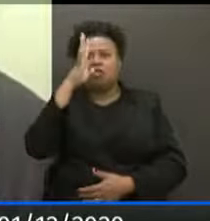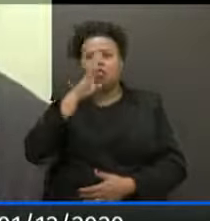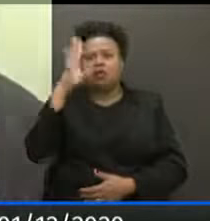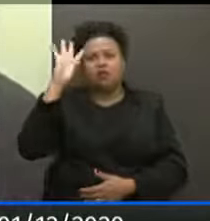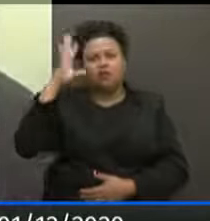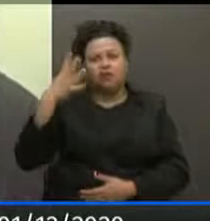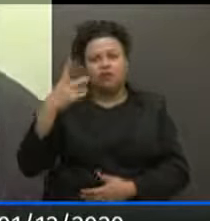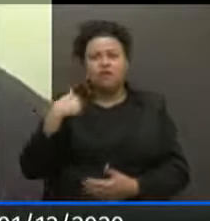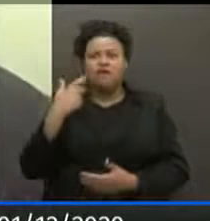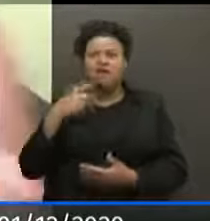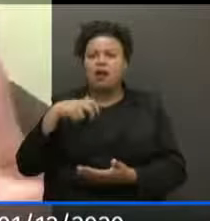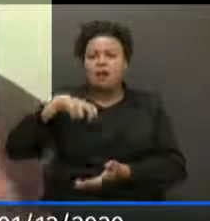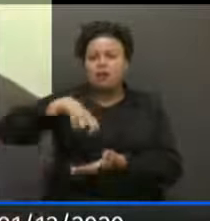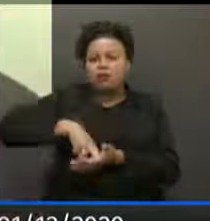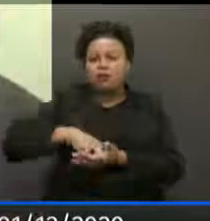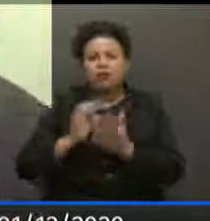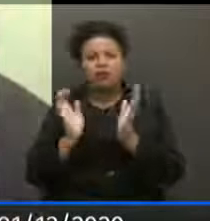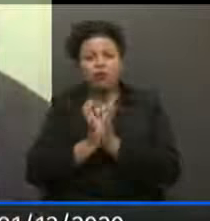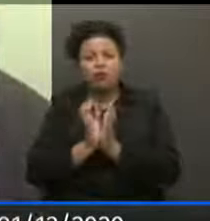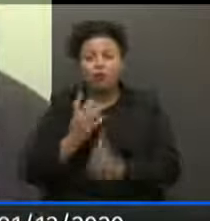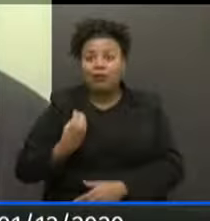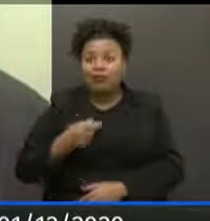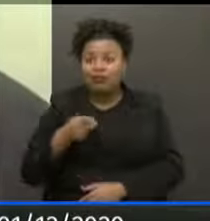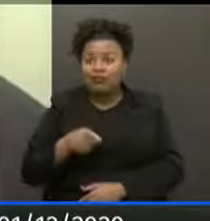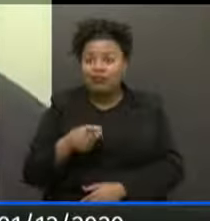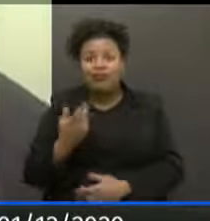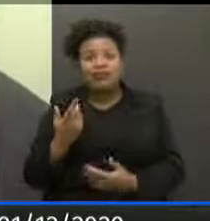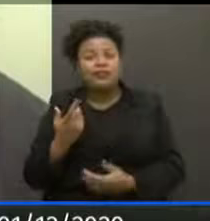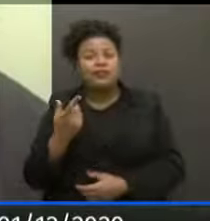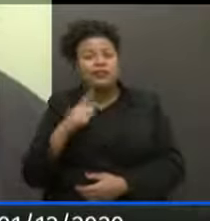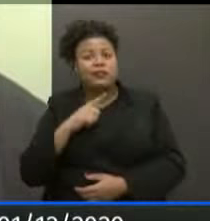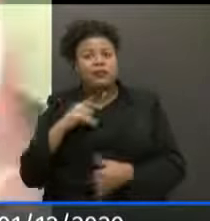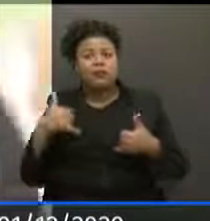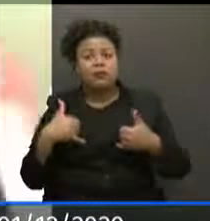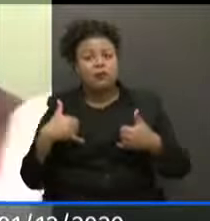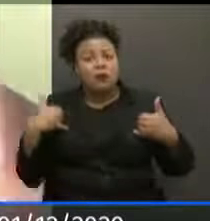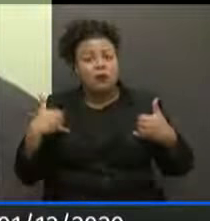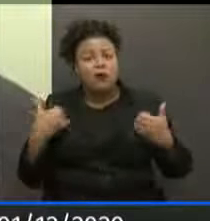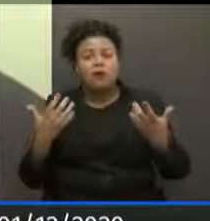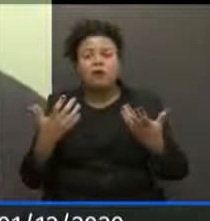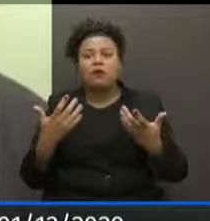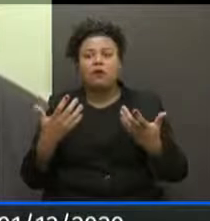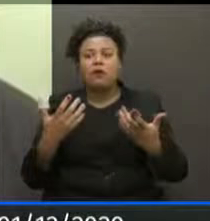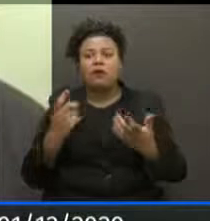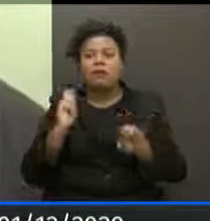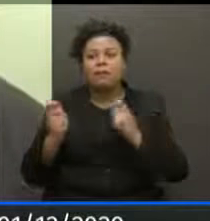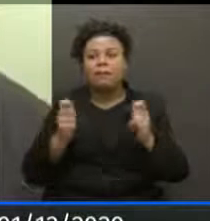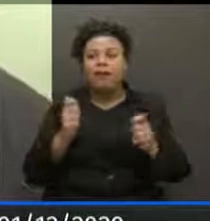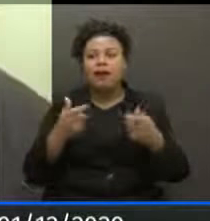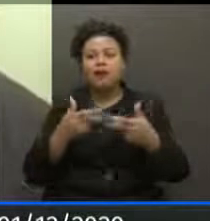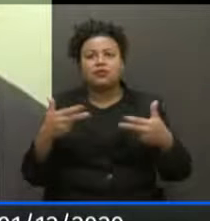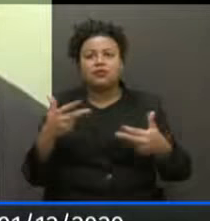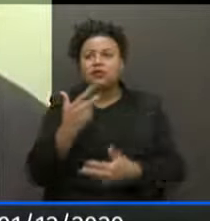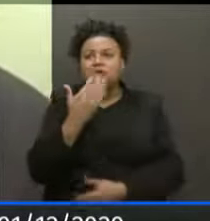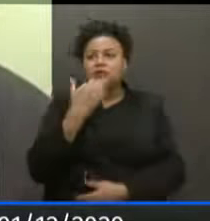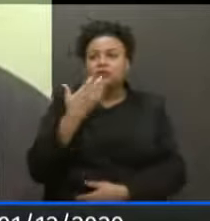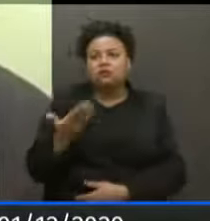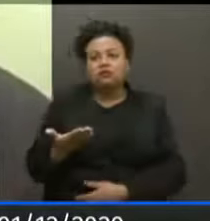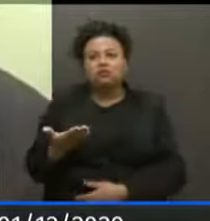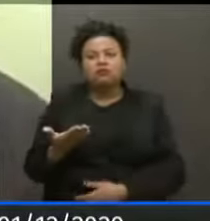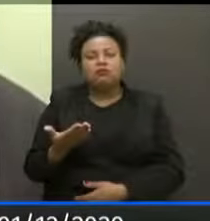mais uma vez vai penalizar uma categoria que vive disso e com muita honra enche sua geladeira, coloca a comida na